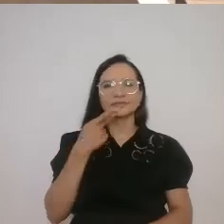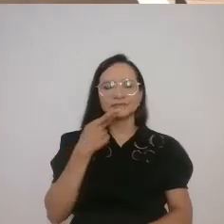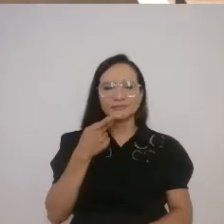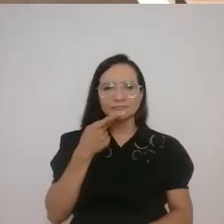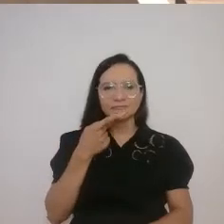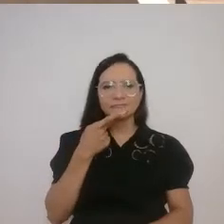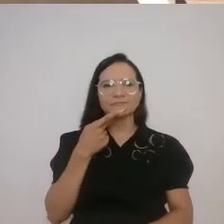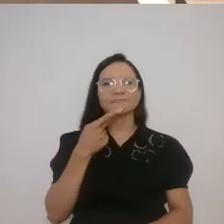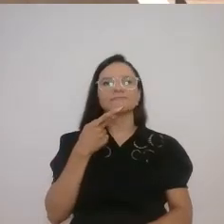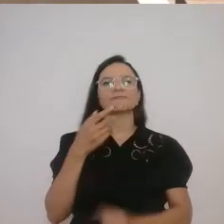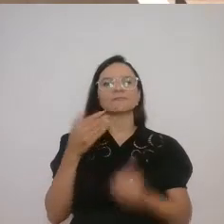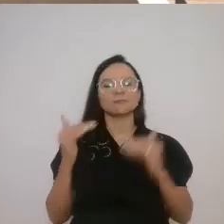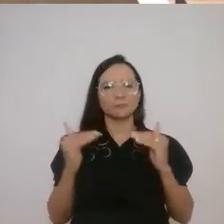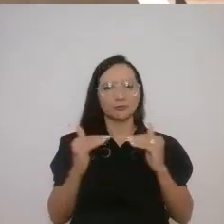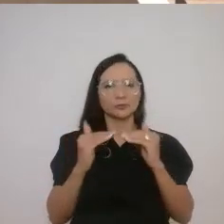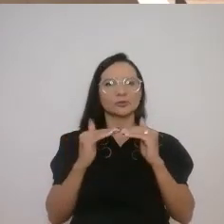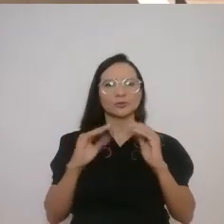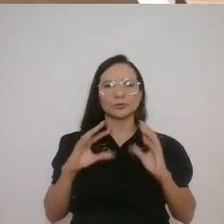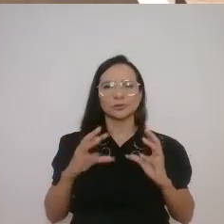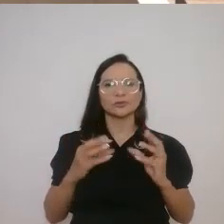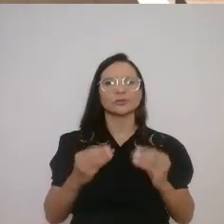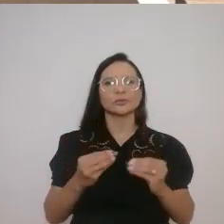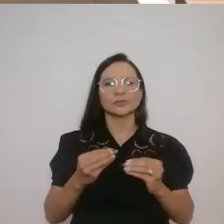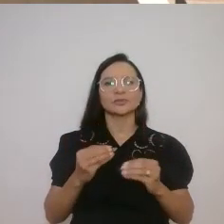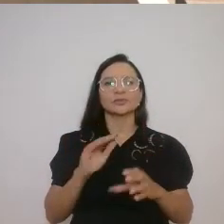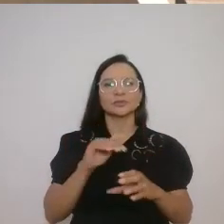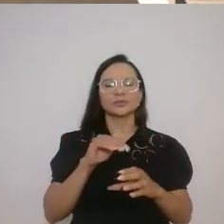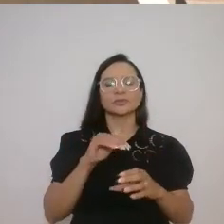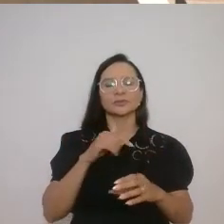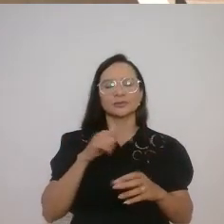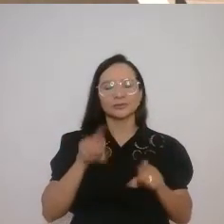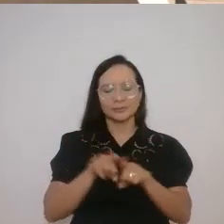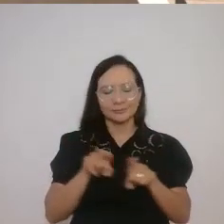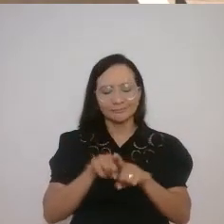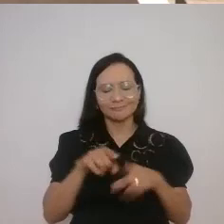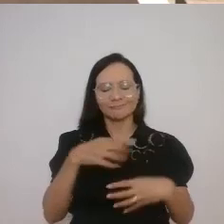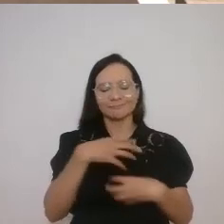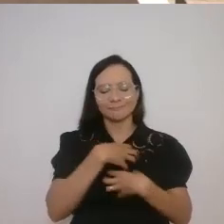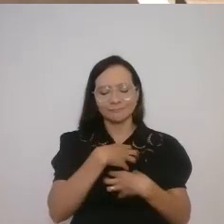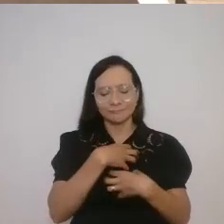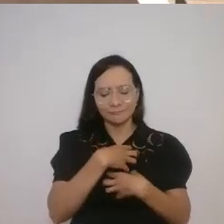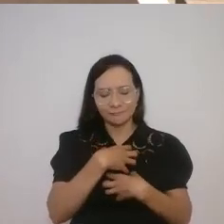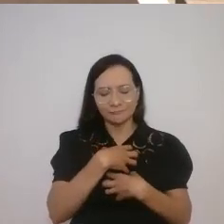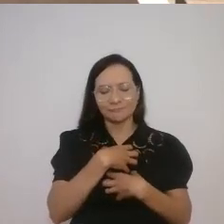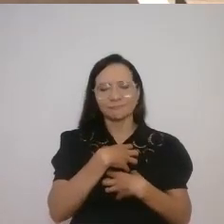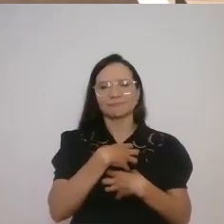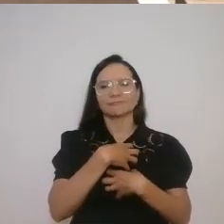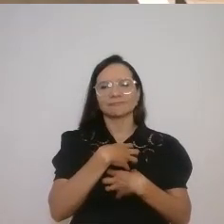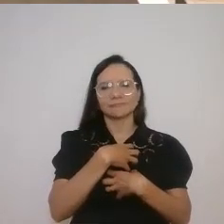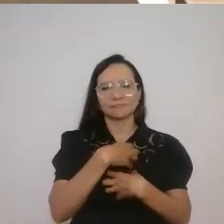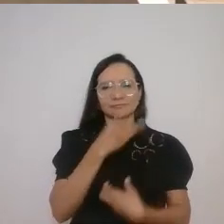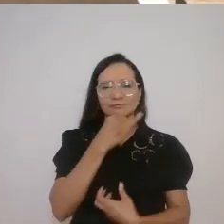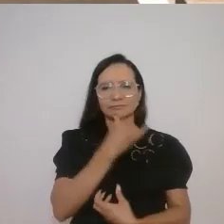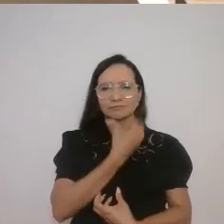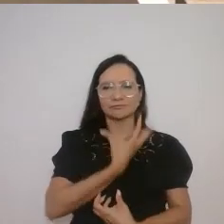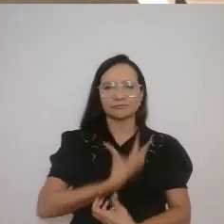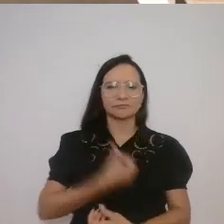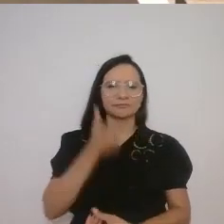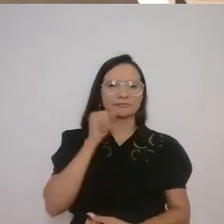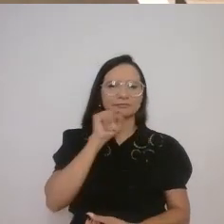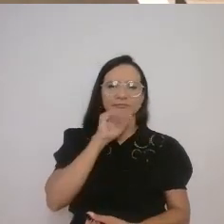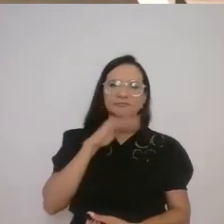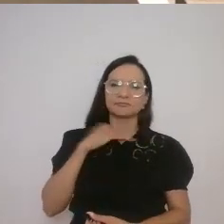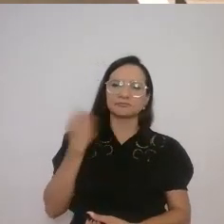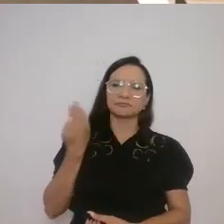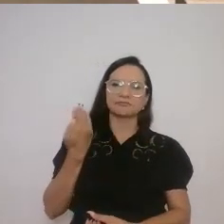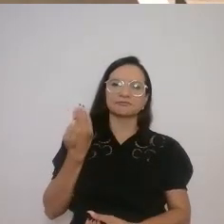e, notadamente, o voto de pesar pela genitora do servidor. É sempre muito